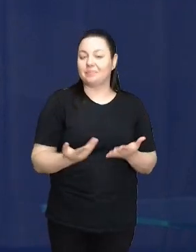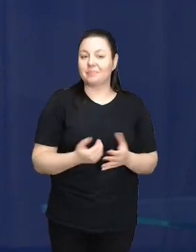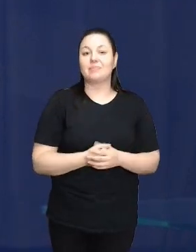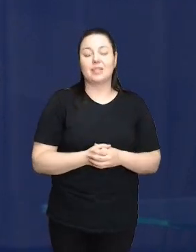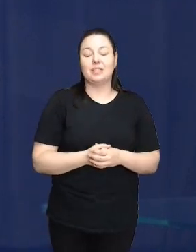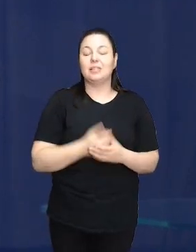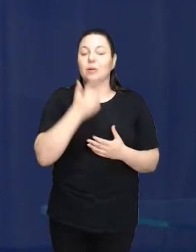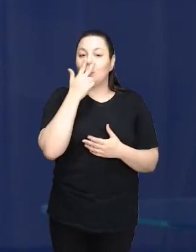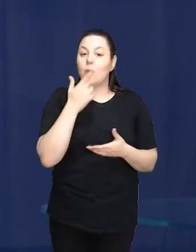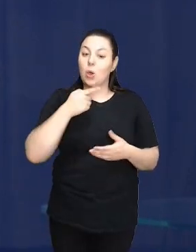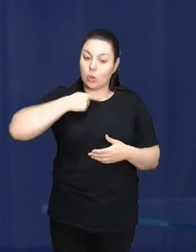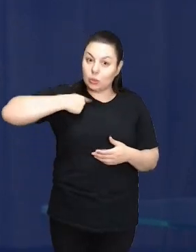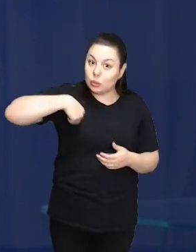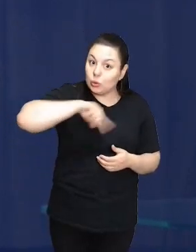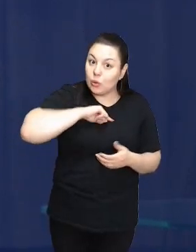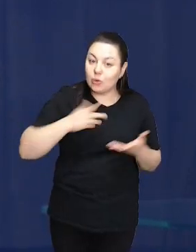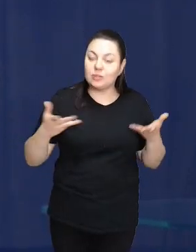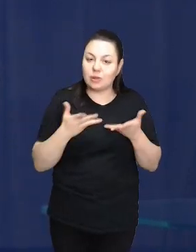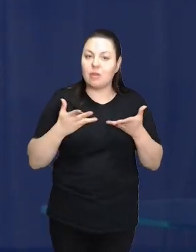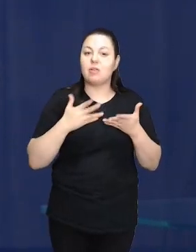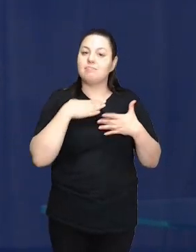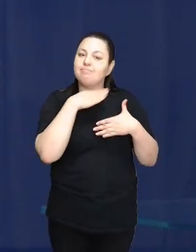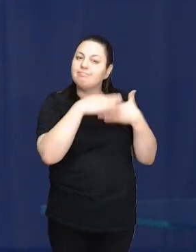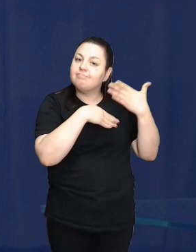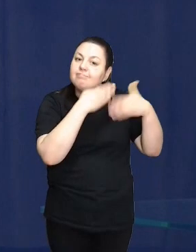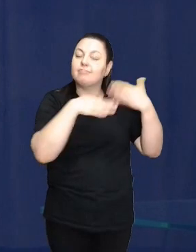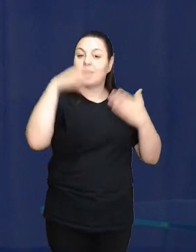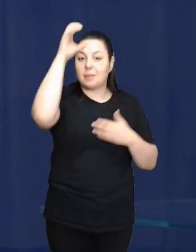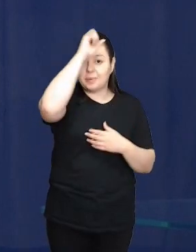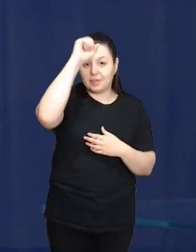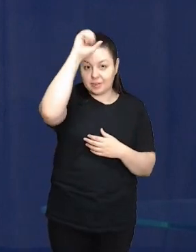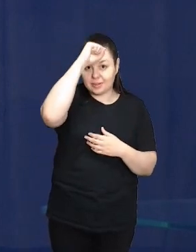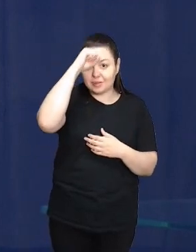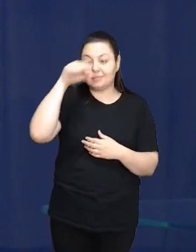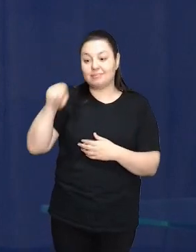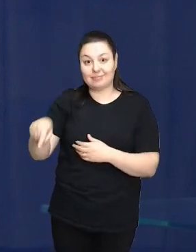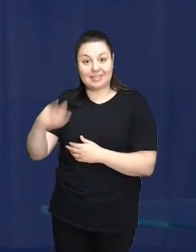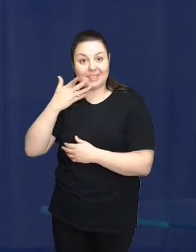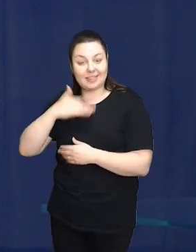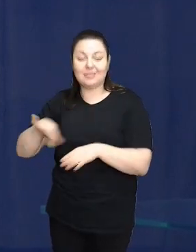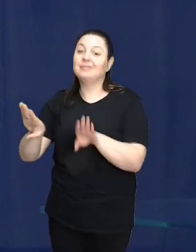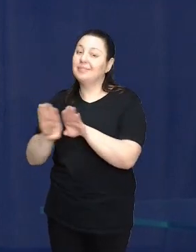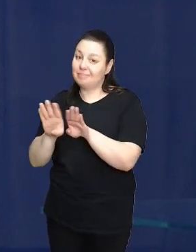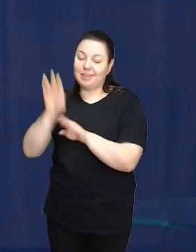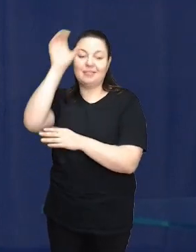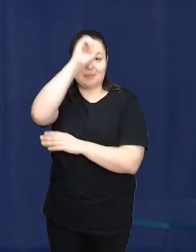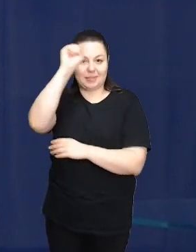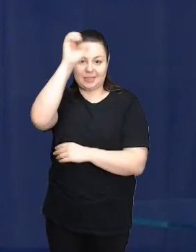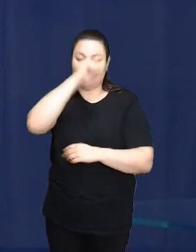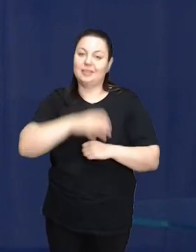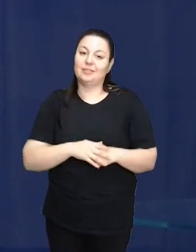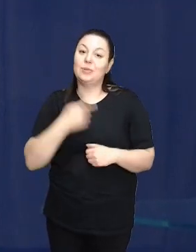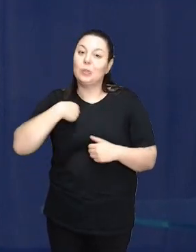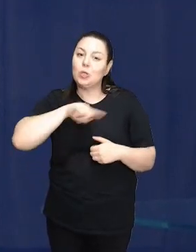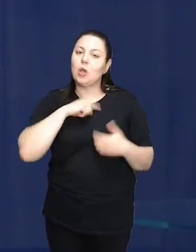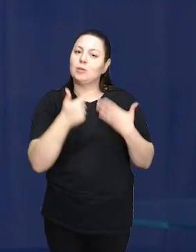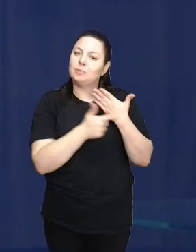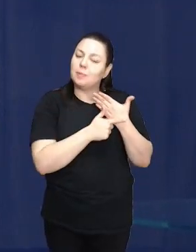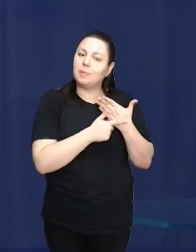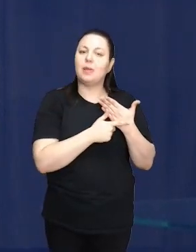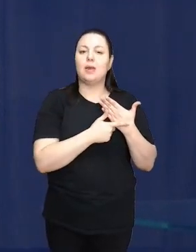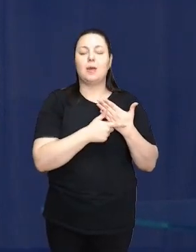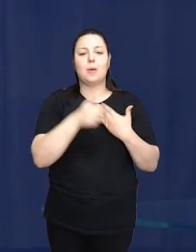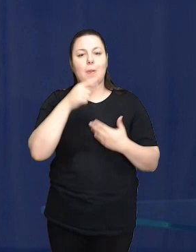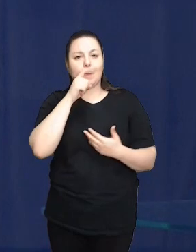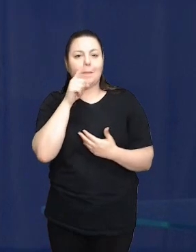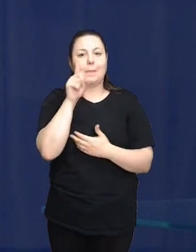está aprendendo, eles estão aprendendo. E aí é nosso papel como mãe, pai responsáveis, guiar